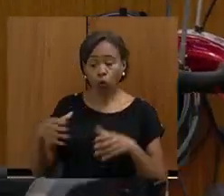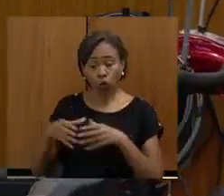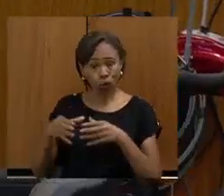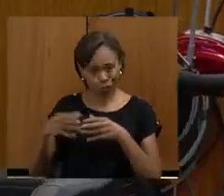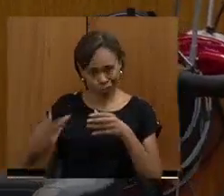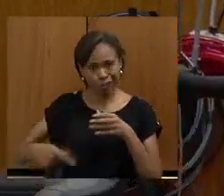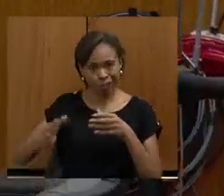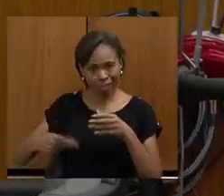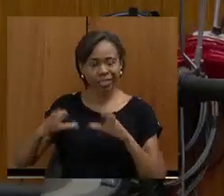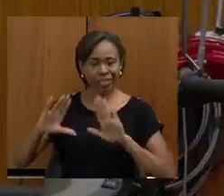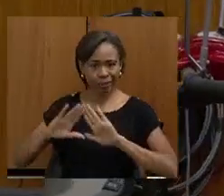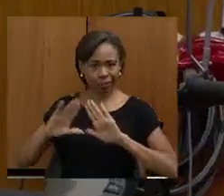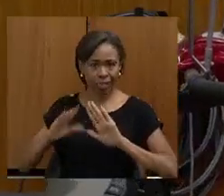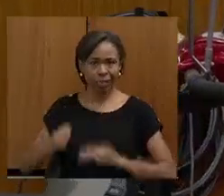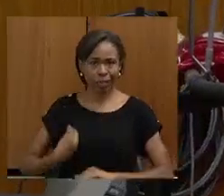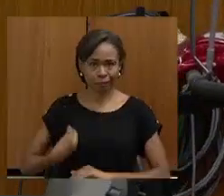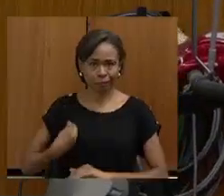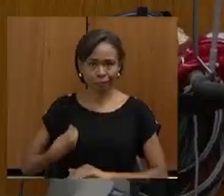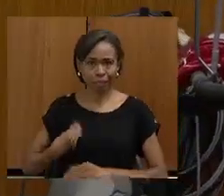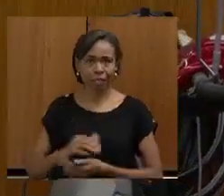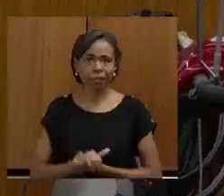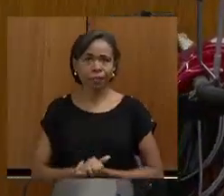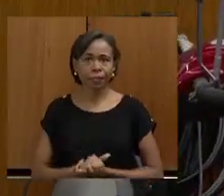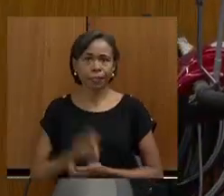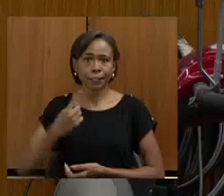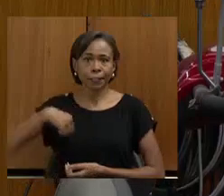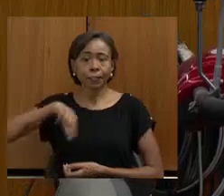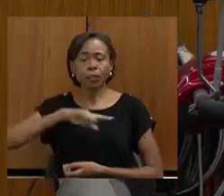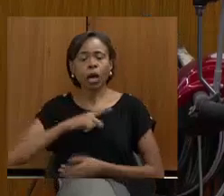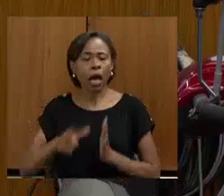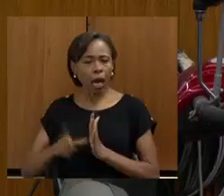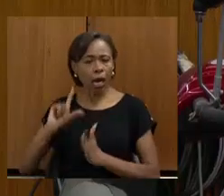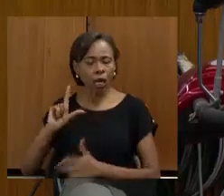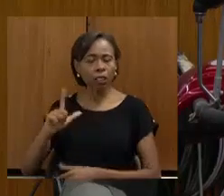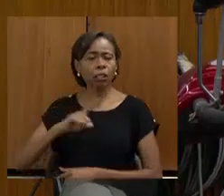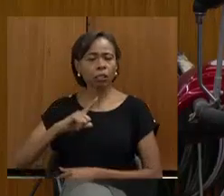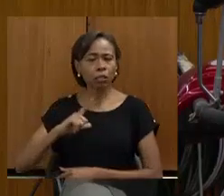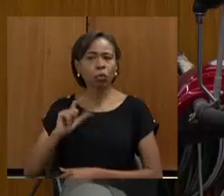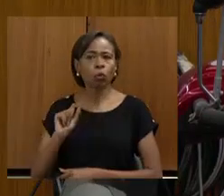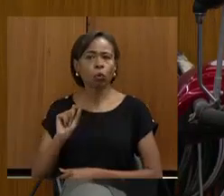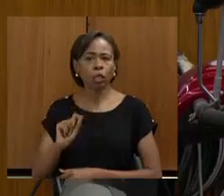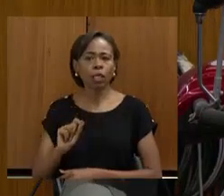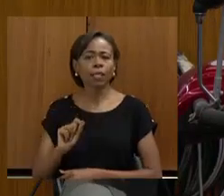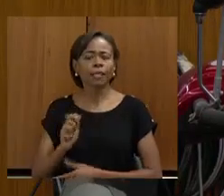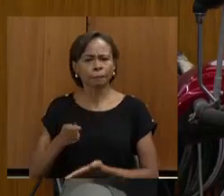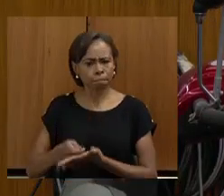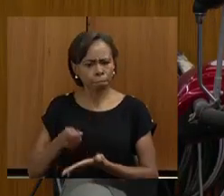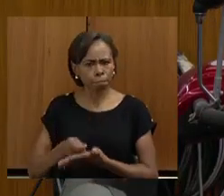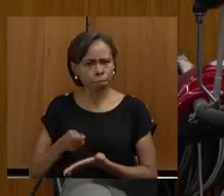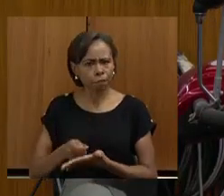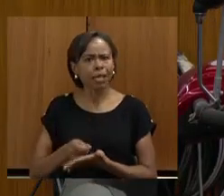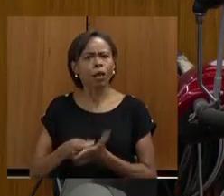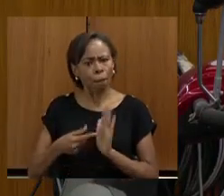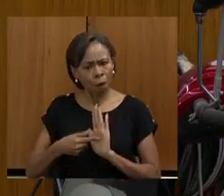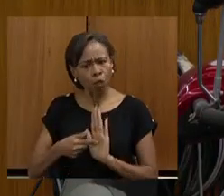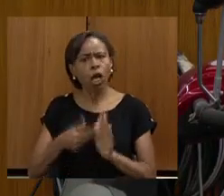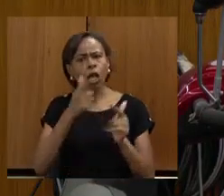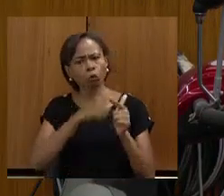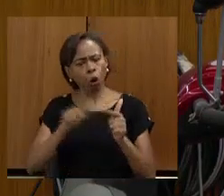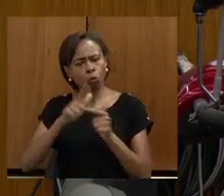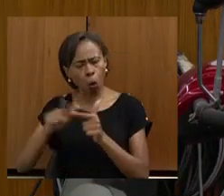Deficiência aqui. a gente insistia muito em trazer problemas para